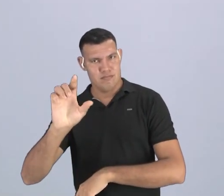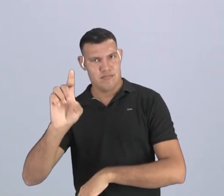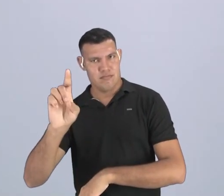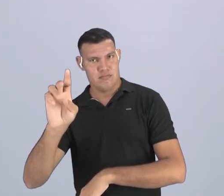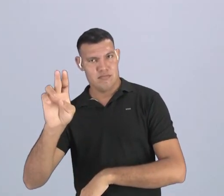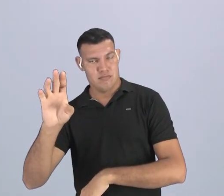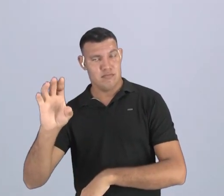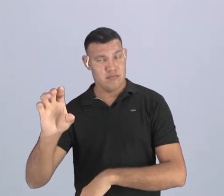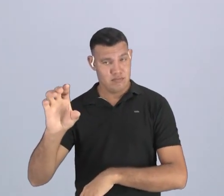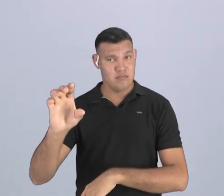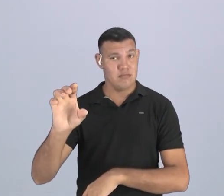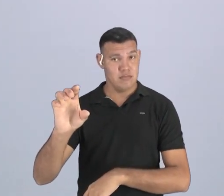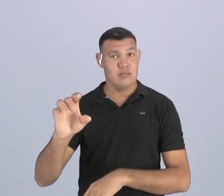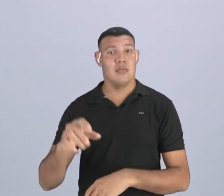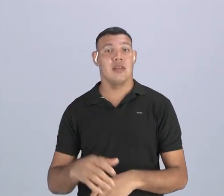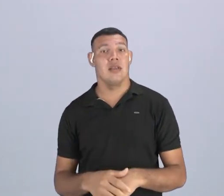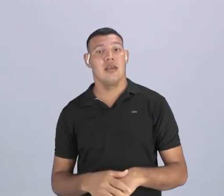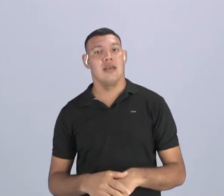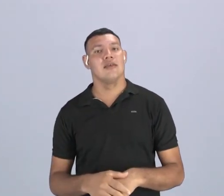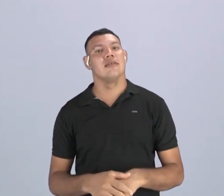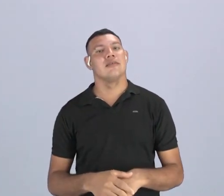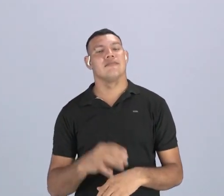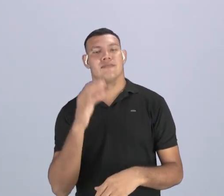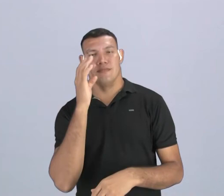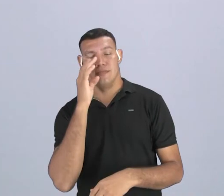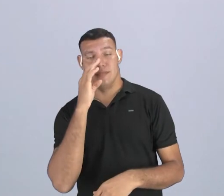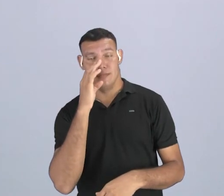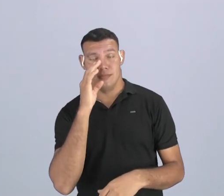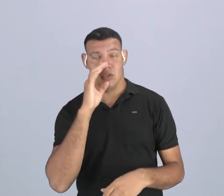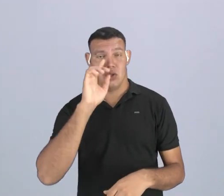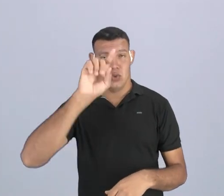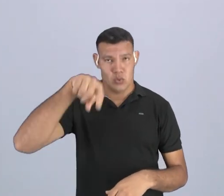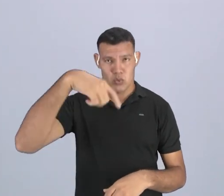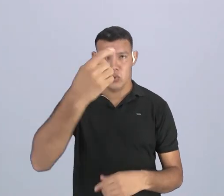E não deixe de assistir também as nossas próximas aulas.